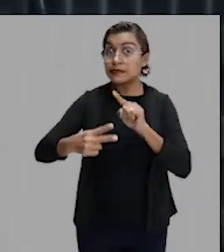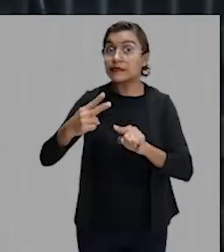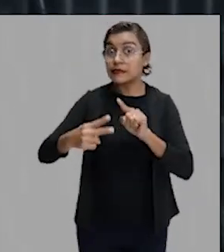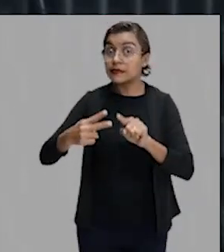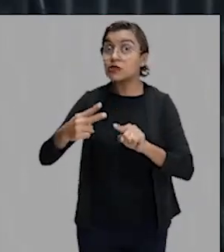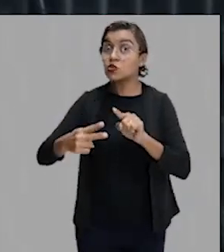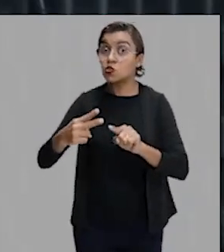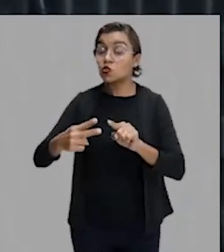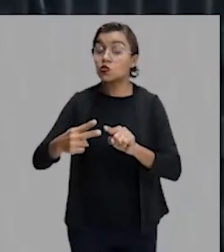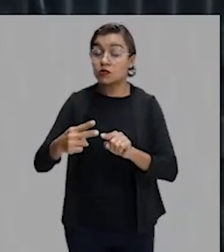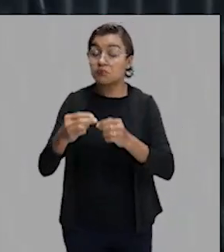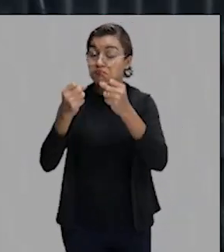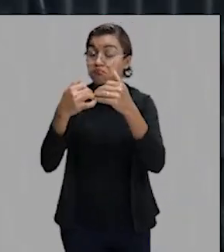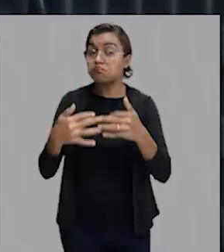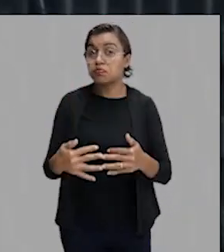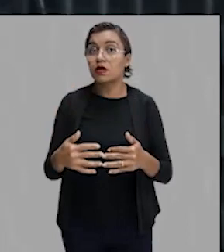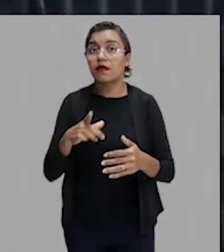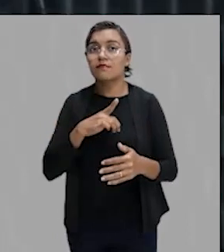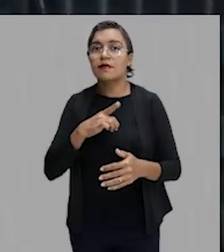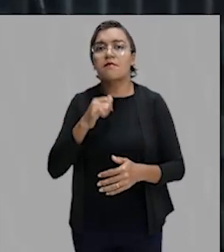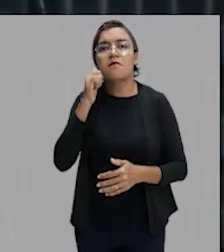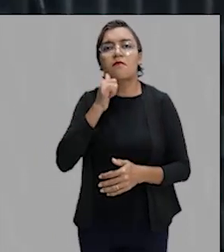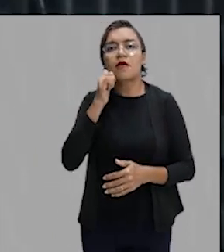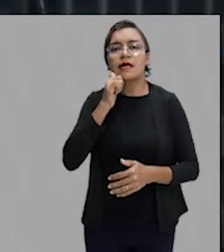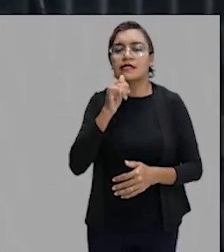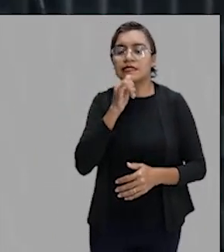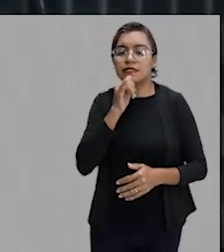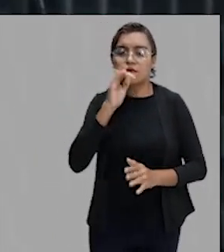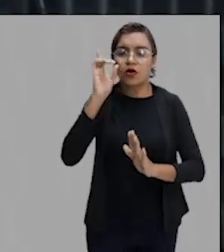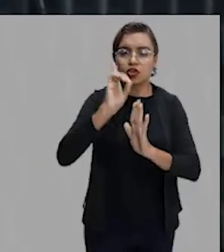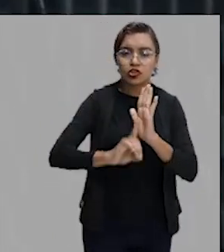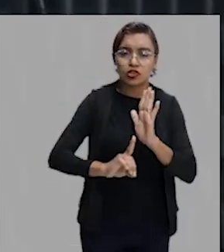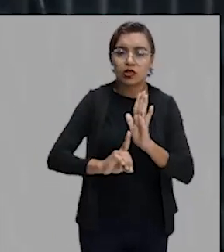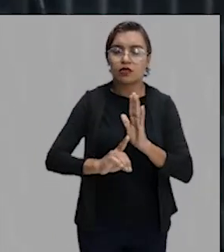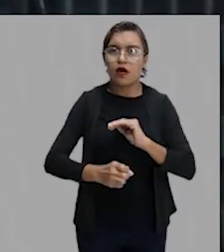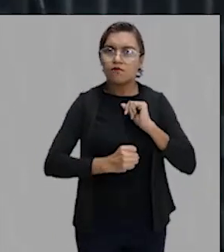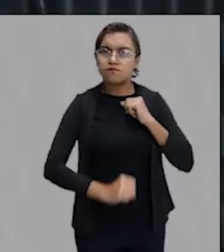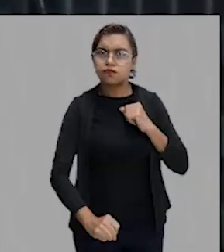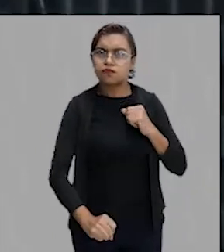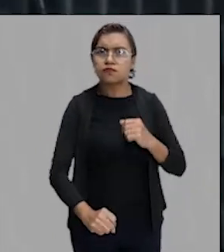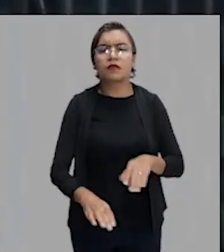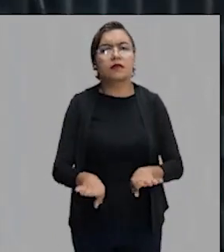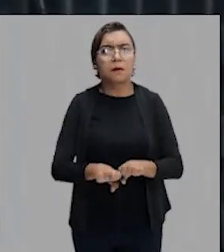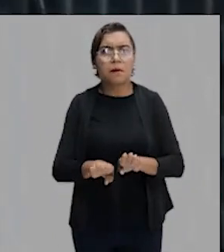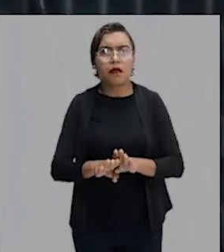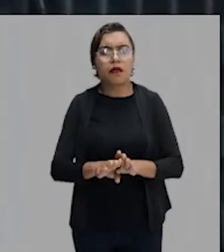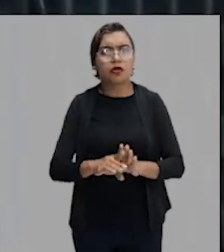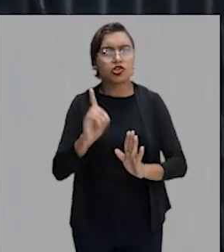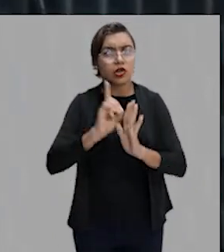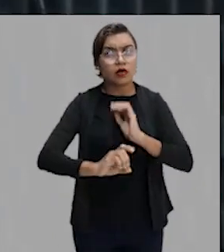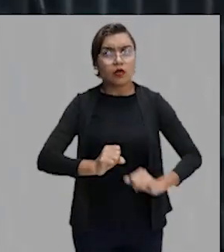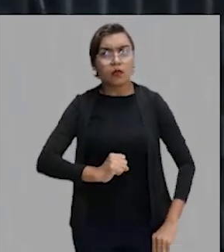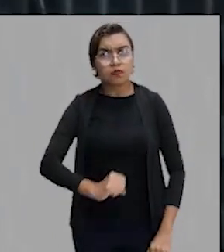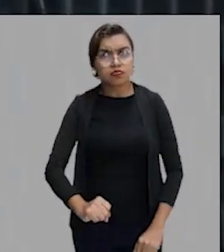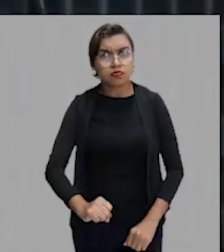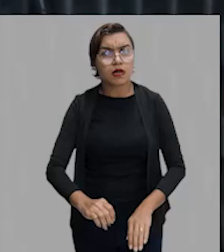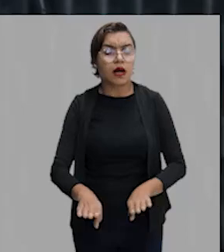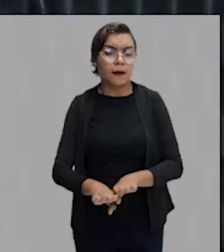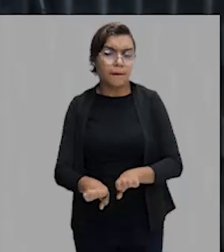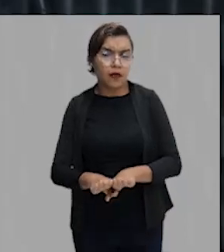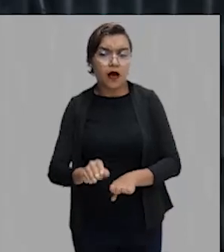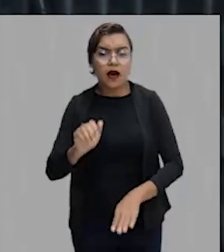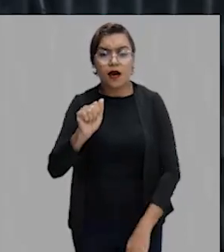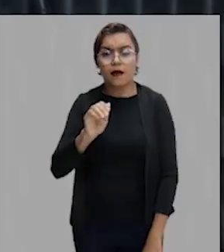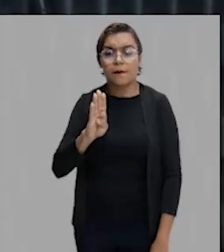e da segunda. Da integridade de seu corpo, pelo direito ao aborto, começa a ser discutido na segunda onda. E pelos